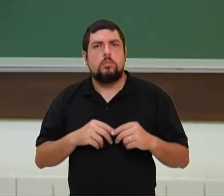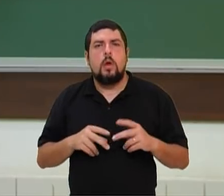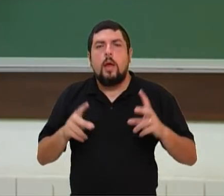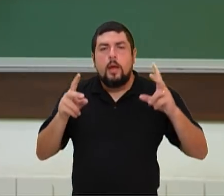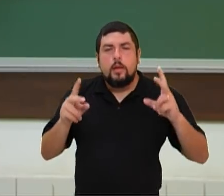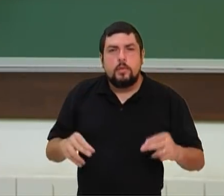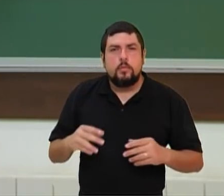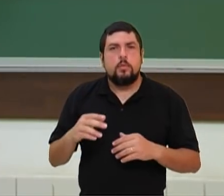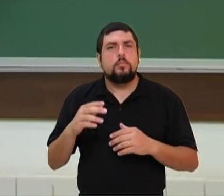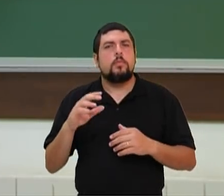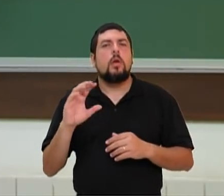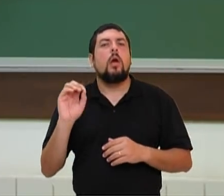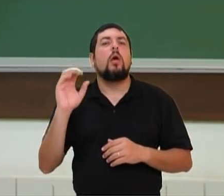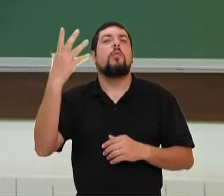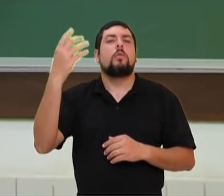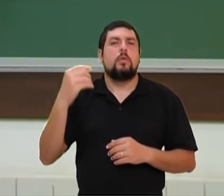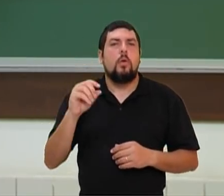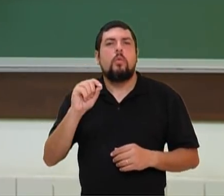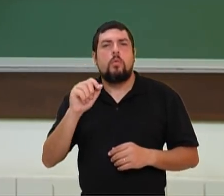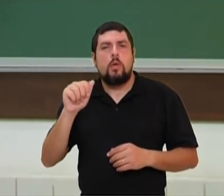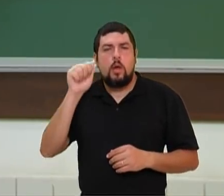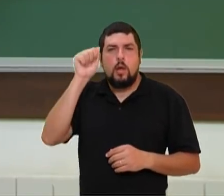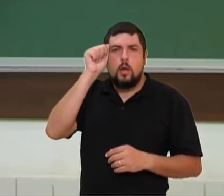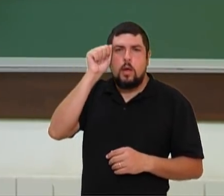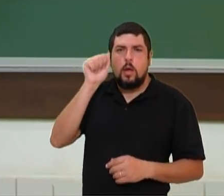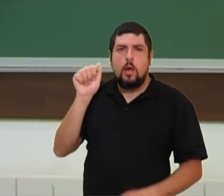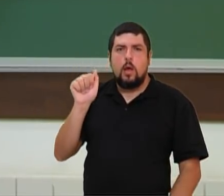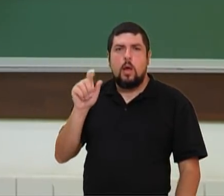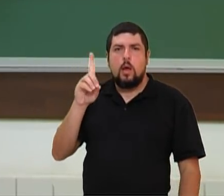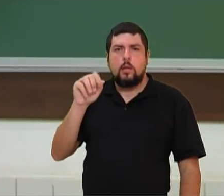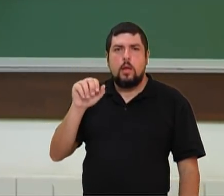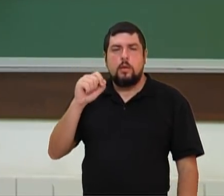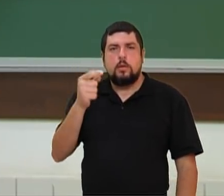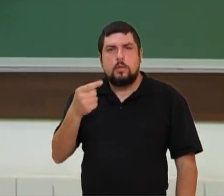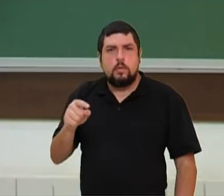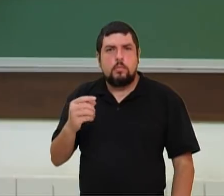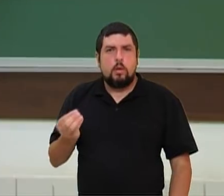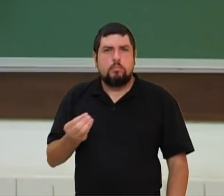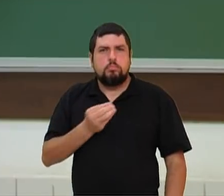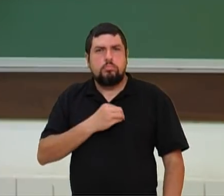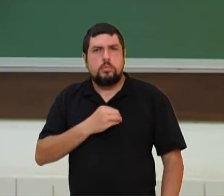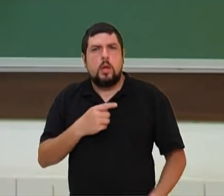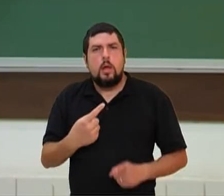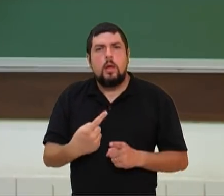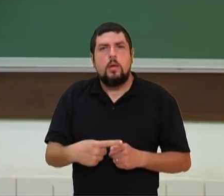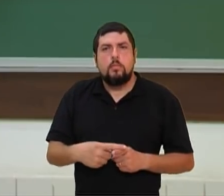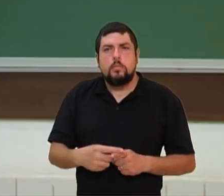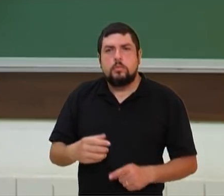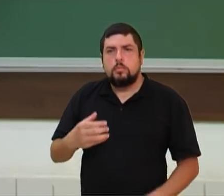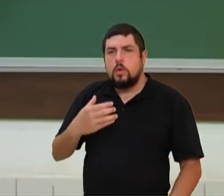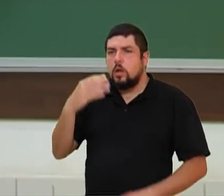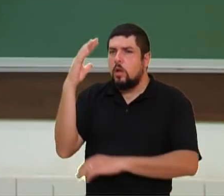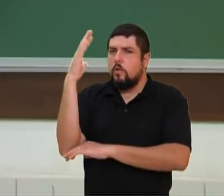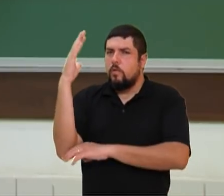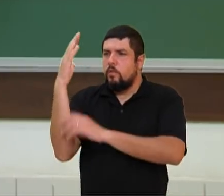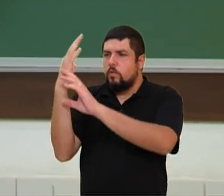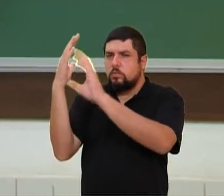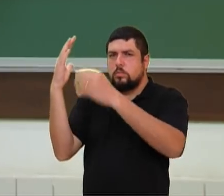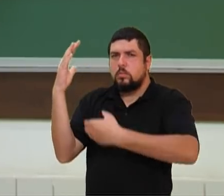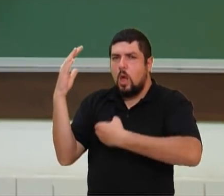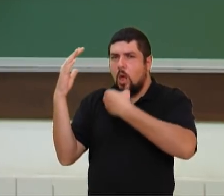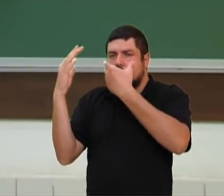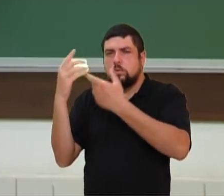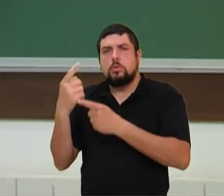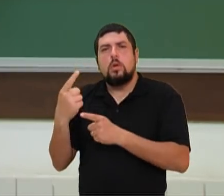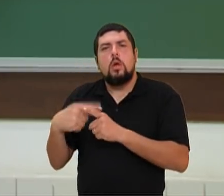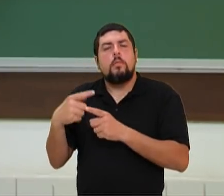paraíso, onde Adão pecou por querer ser maior que Deus, comer o fruto proibido por querer ser maior que